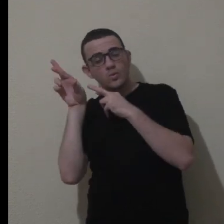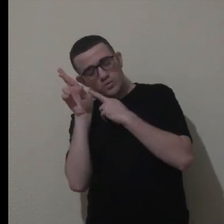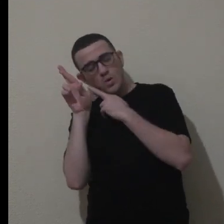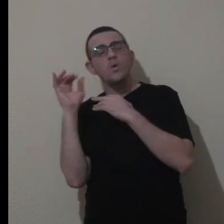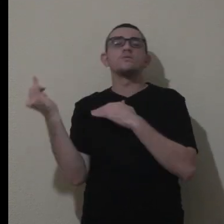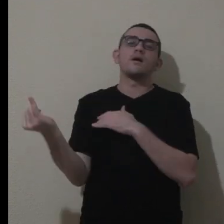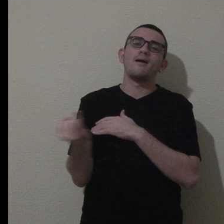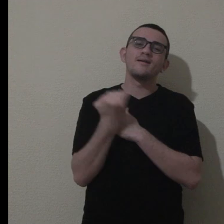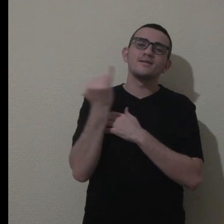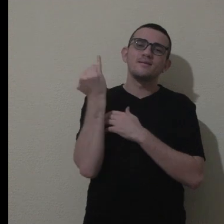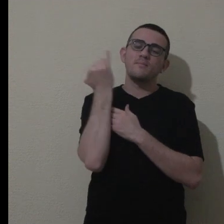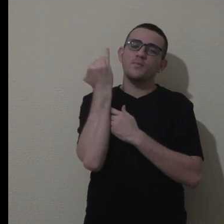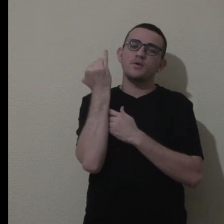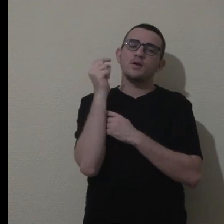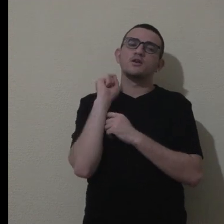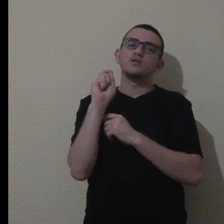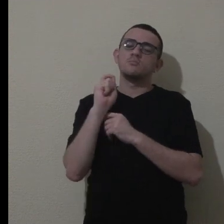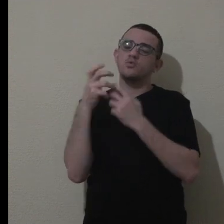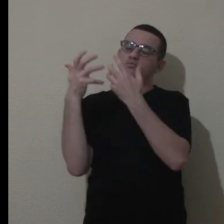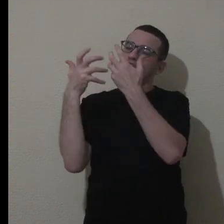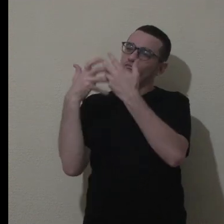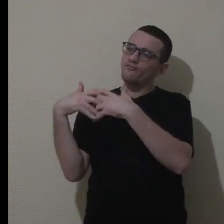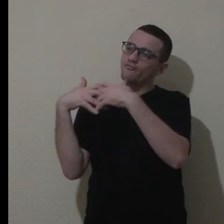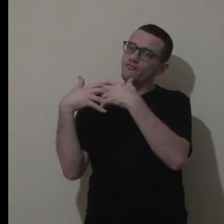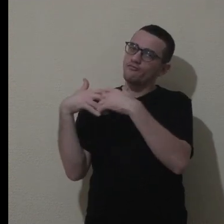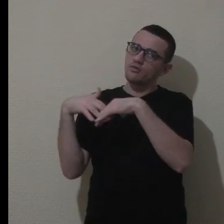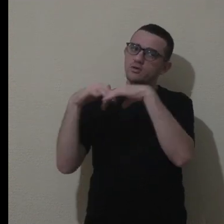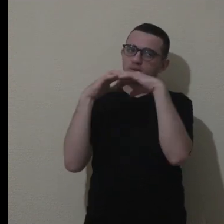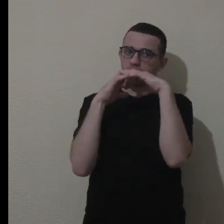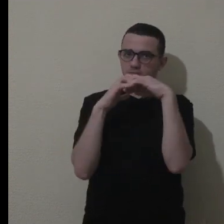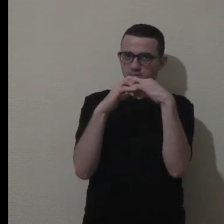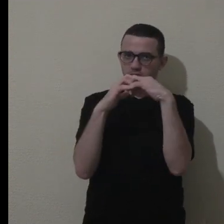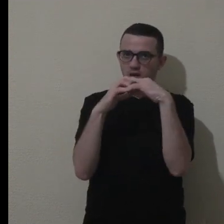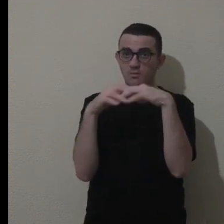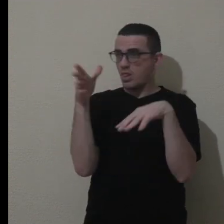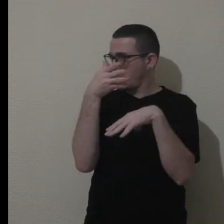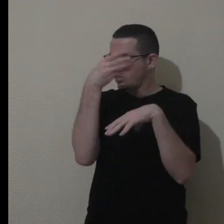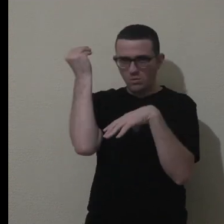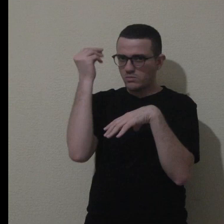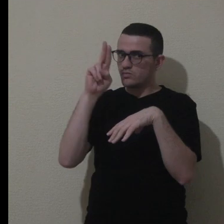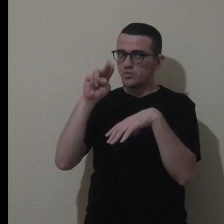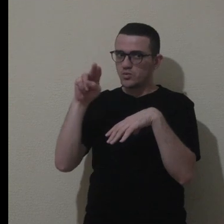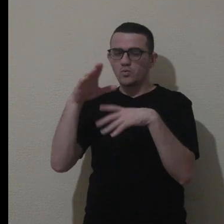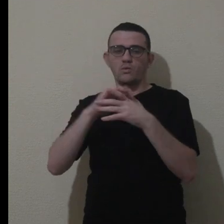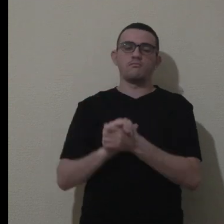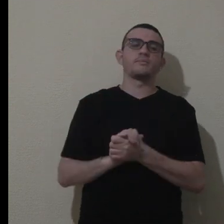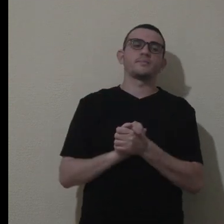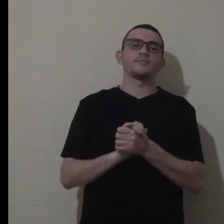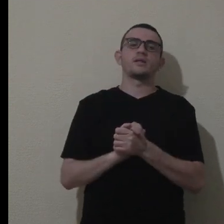um elemento importante para o funcionamento do teu cérebro. Não esqueçam disso, tá?